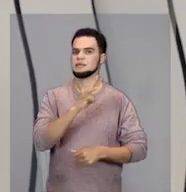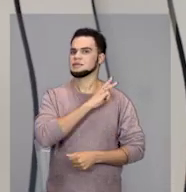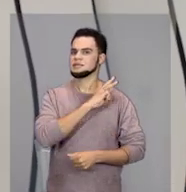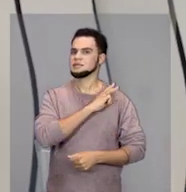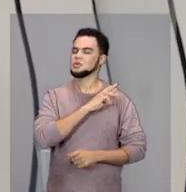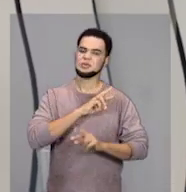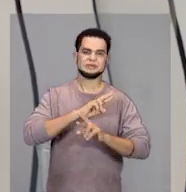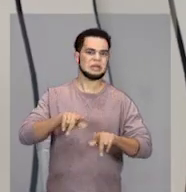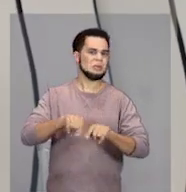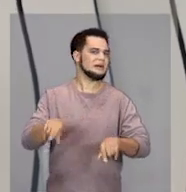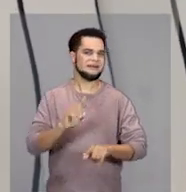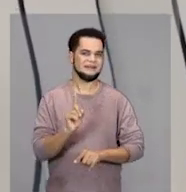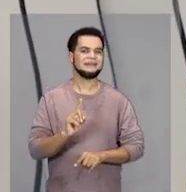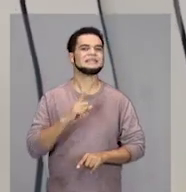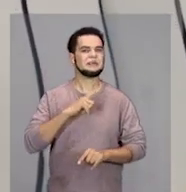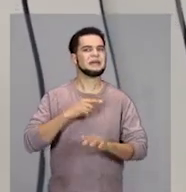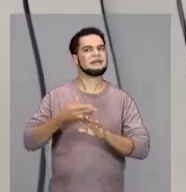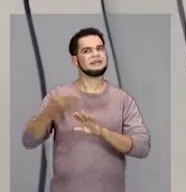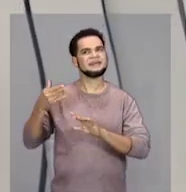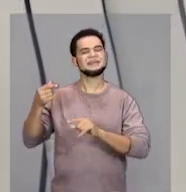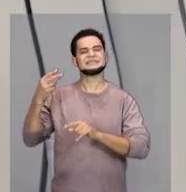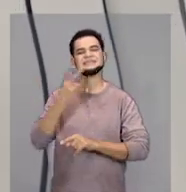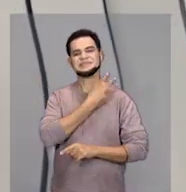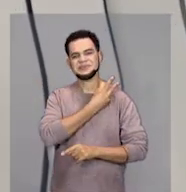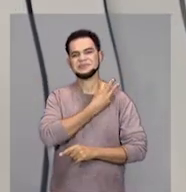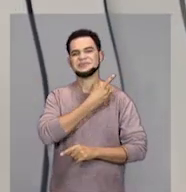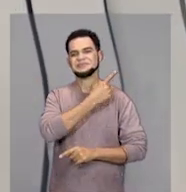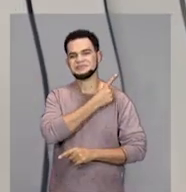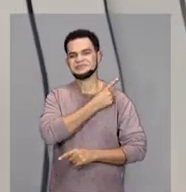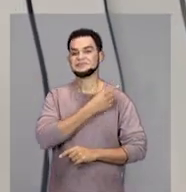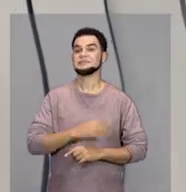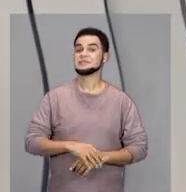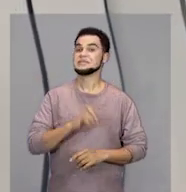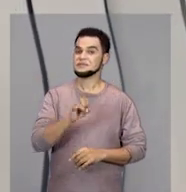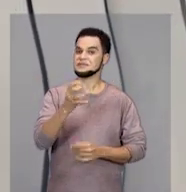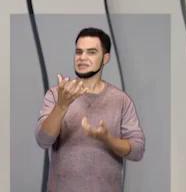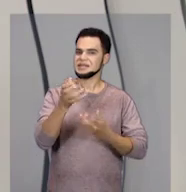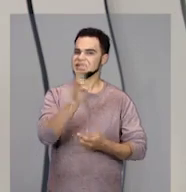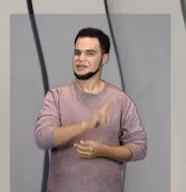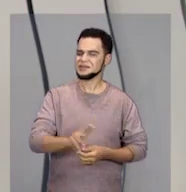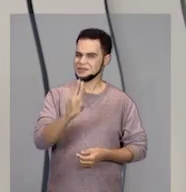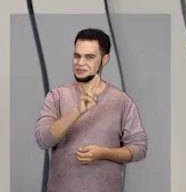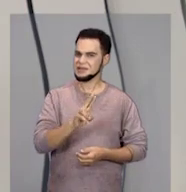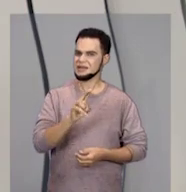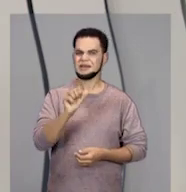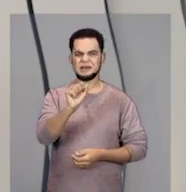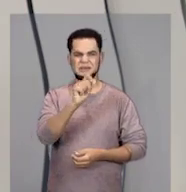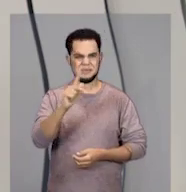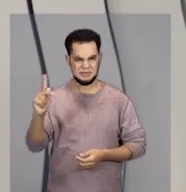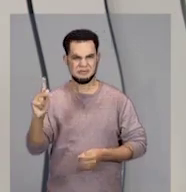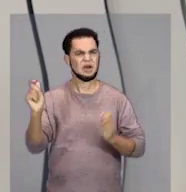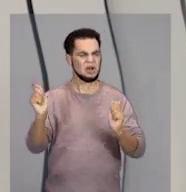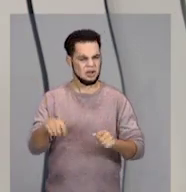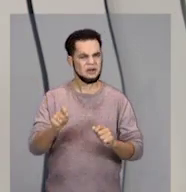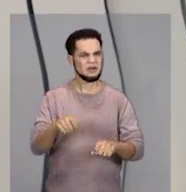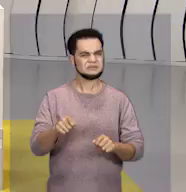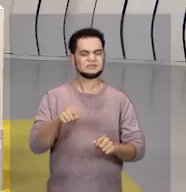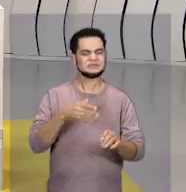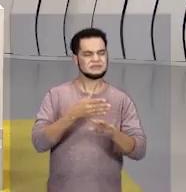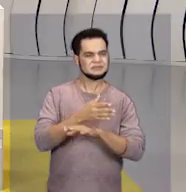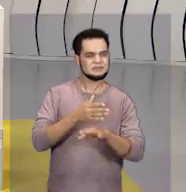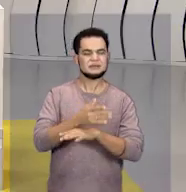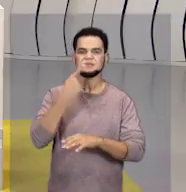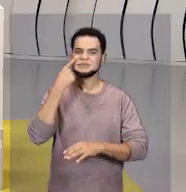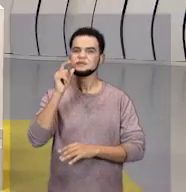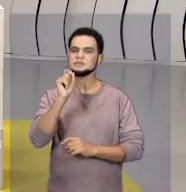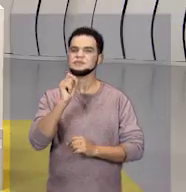anos anteriores também. Então, se você quiser utilizar o PET do primeiro ano, acessar lá o aplicativo, o que o PET